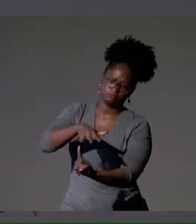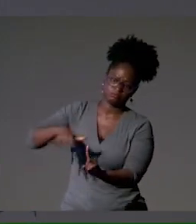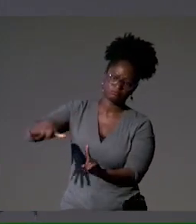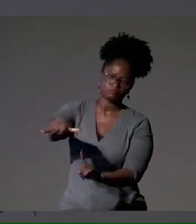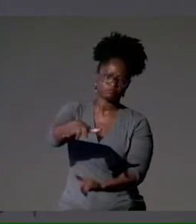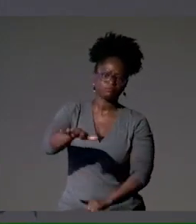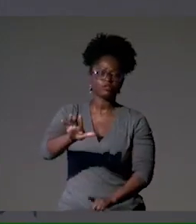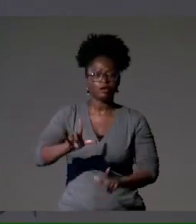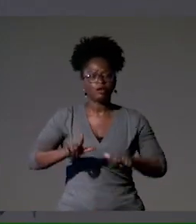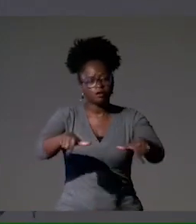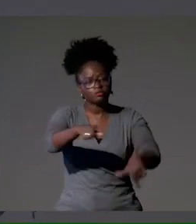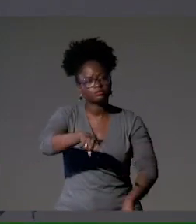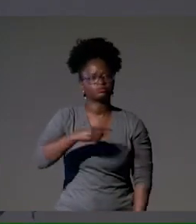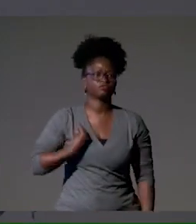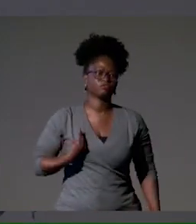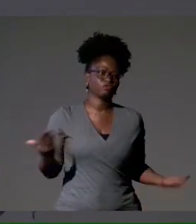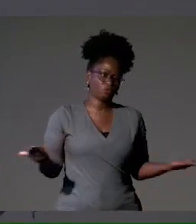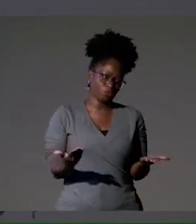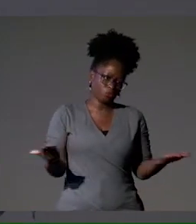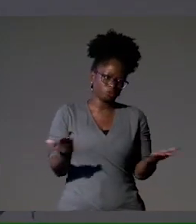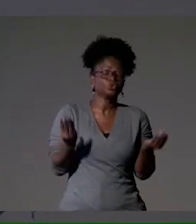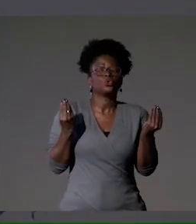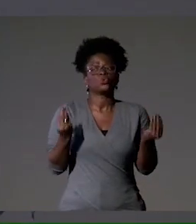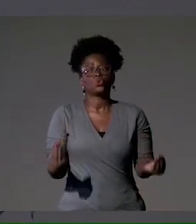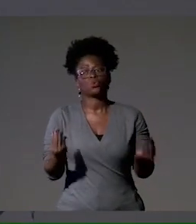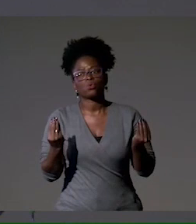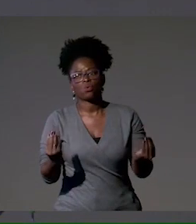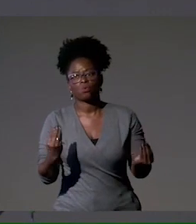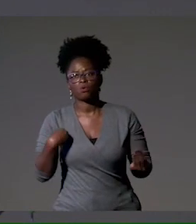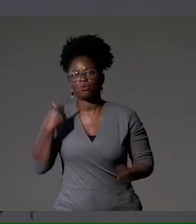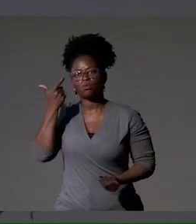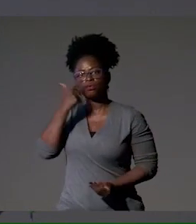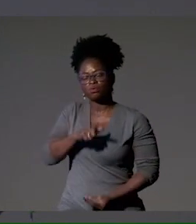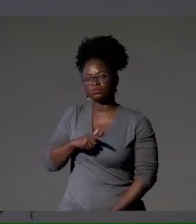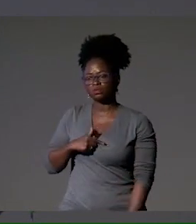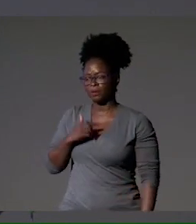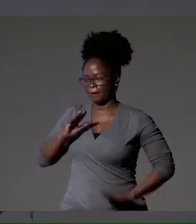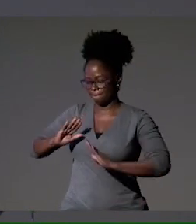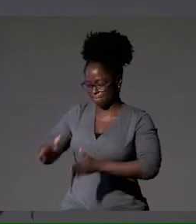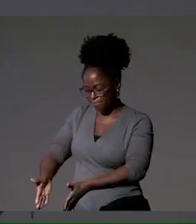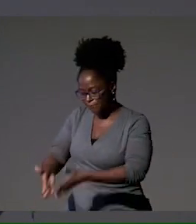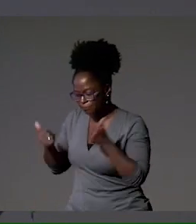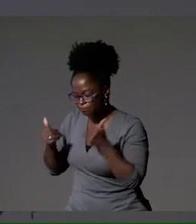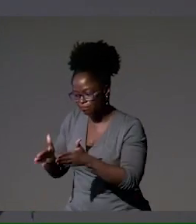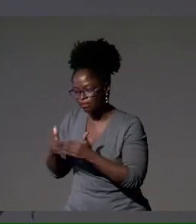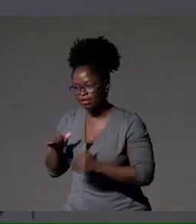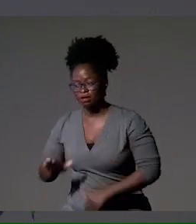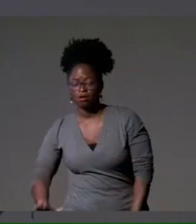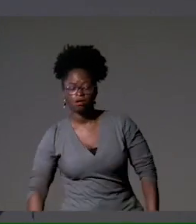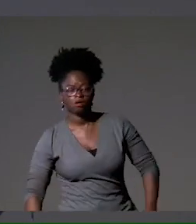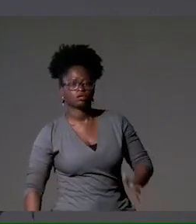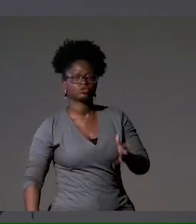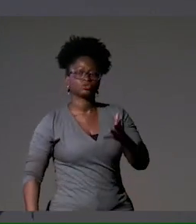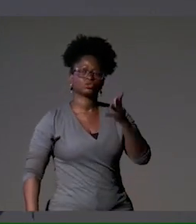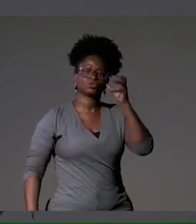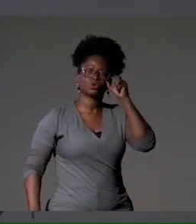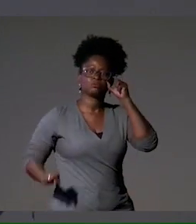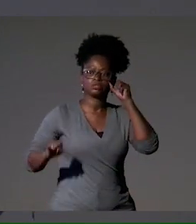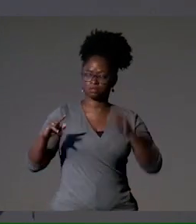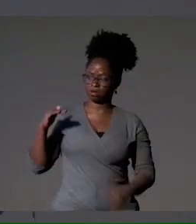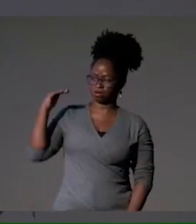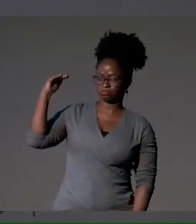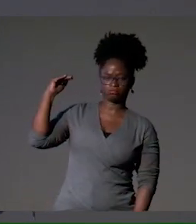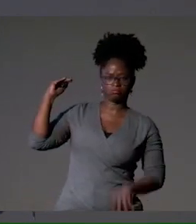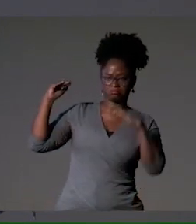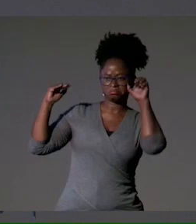Mas essa é a dinâmica que nós estamos vivendo. Então, como é que eu cobro que as crianças durmam bem se nós, adultos, não estamos